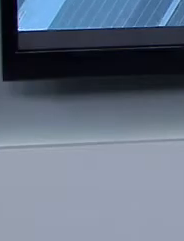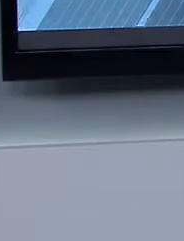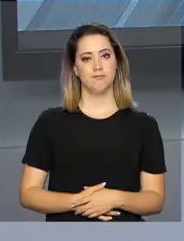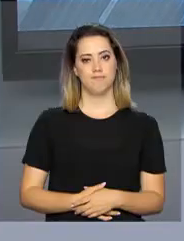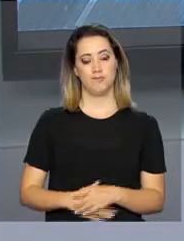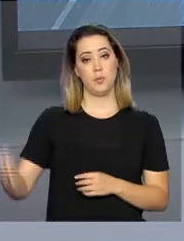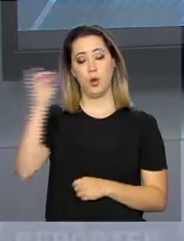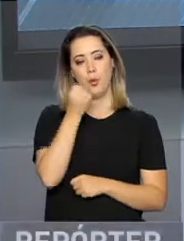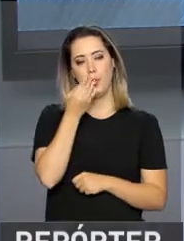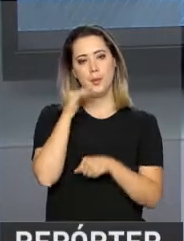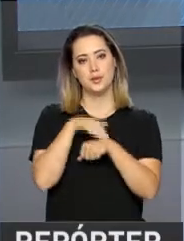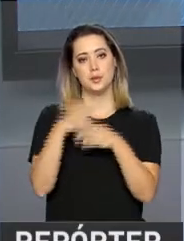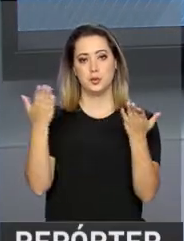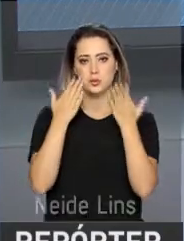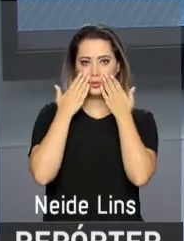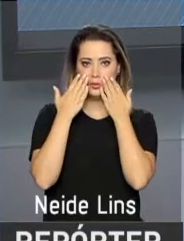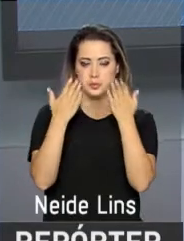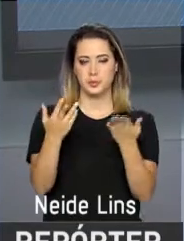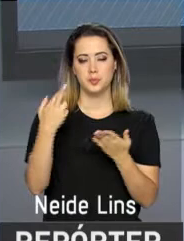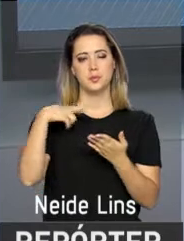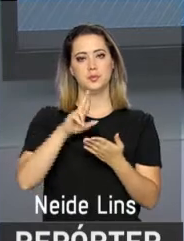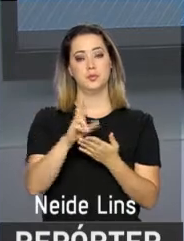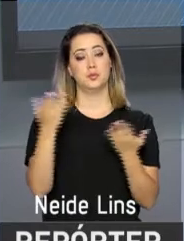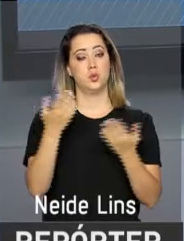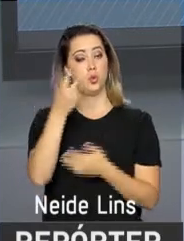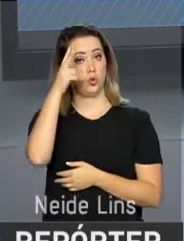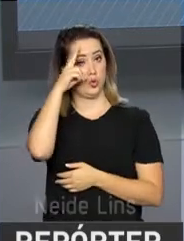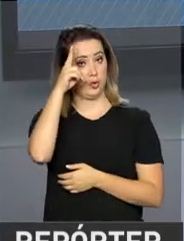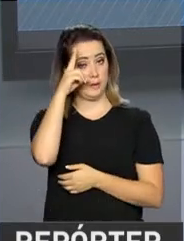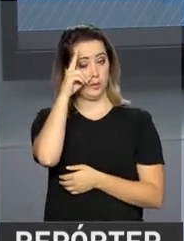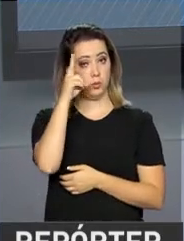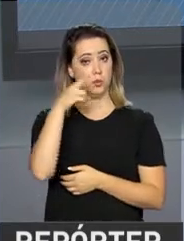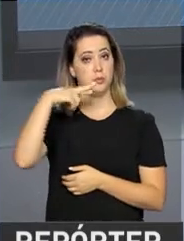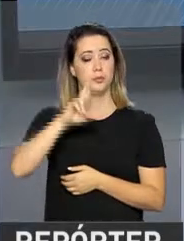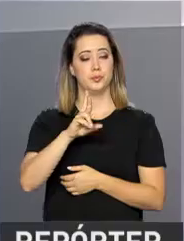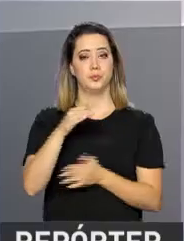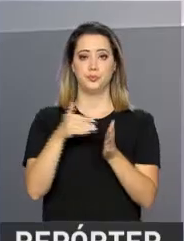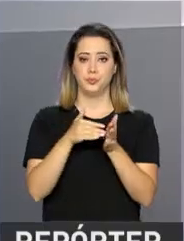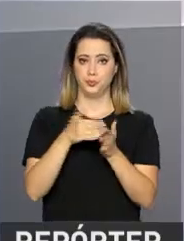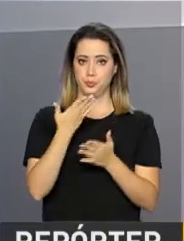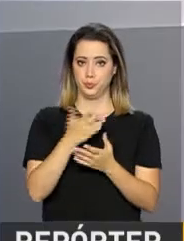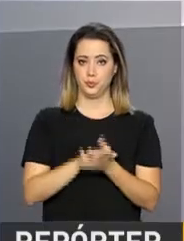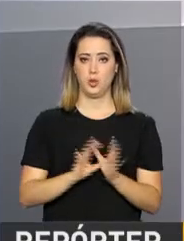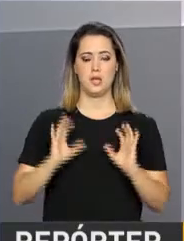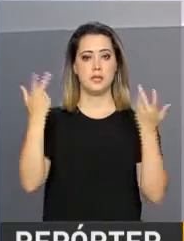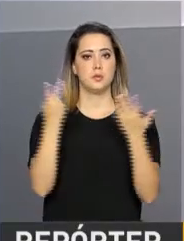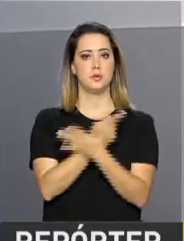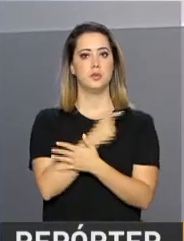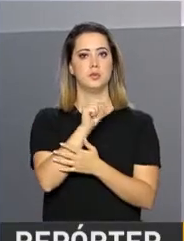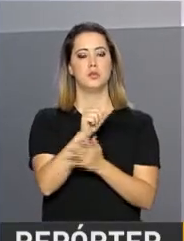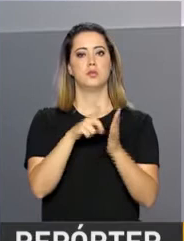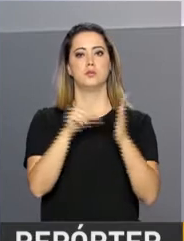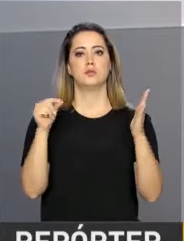olá boa noite começa agora a última edição desta segunda-feira do repórter nbr cerimônia realizada no palácio